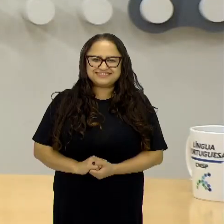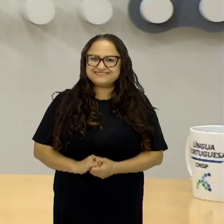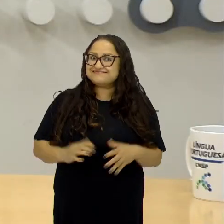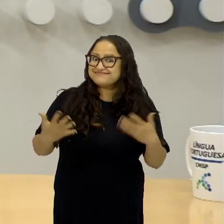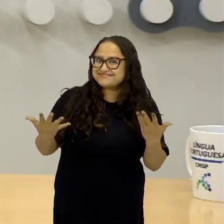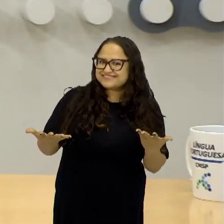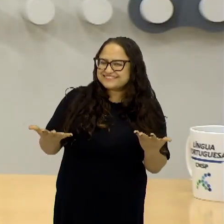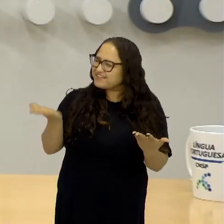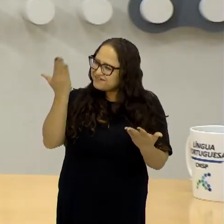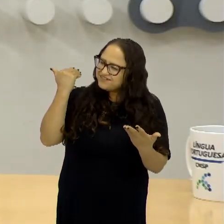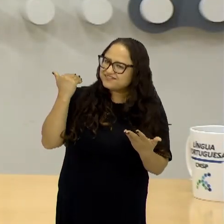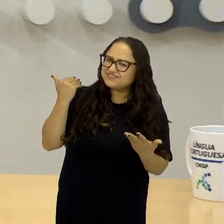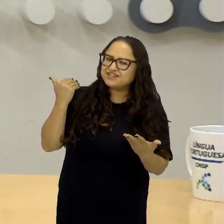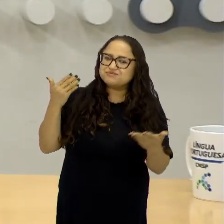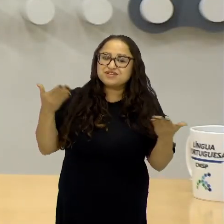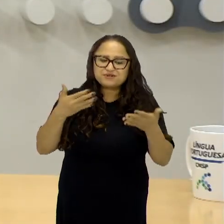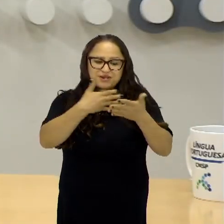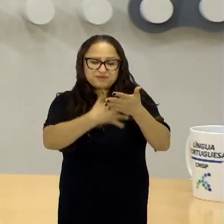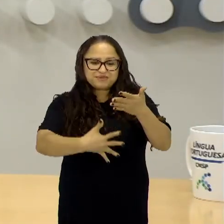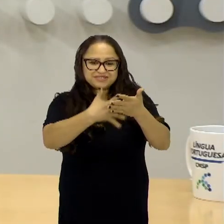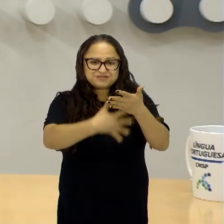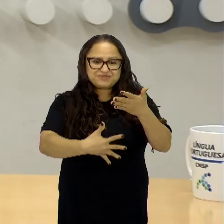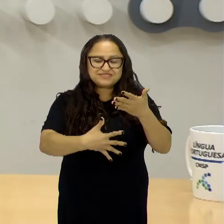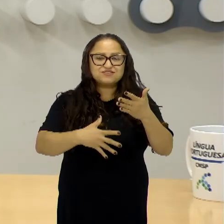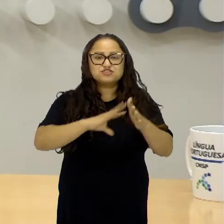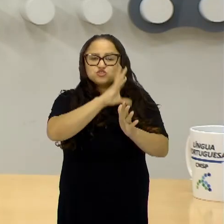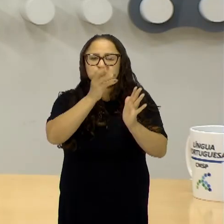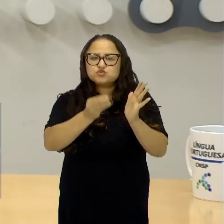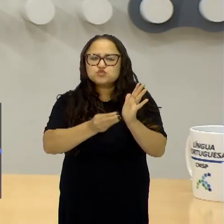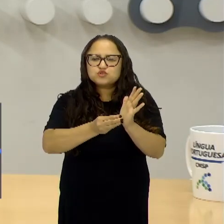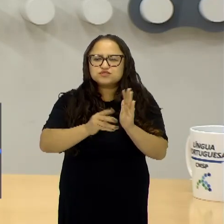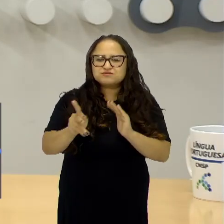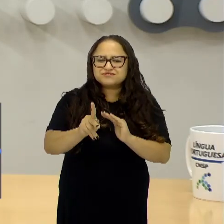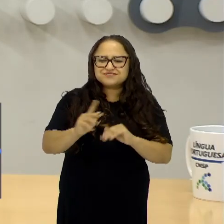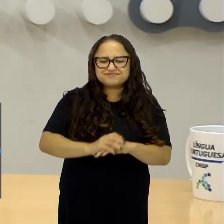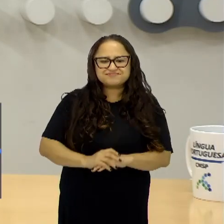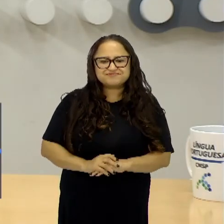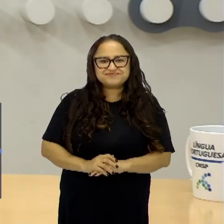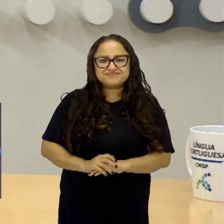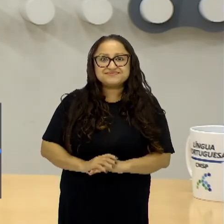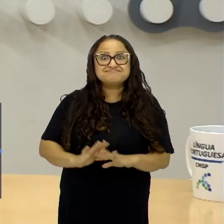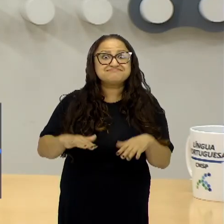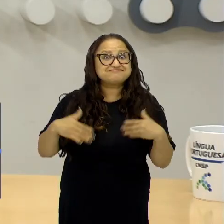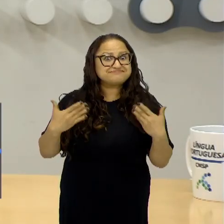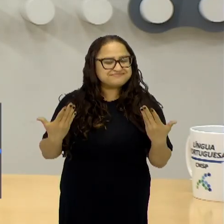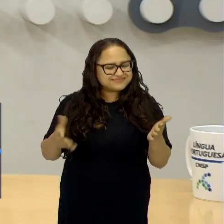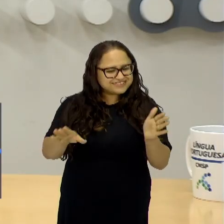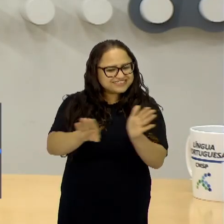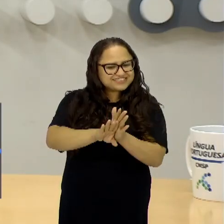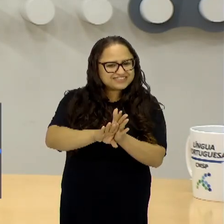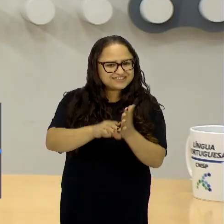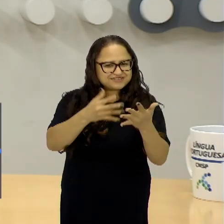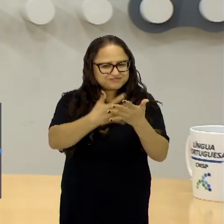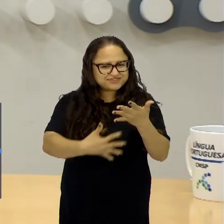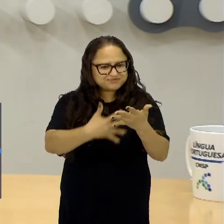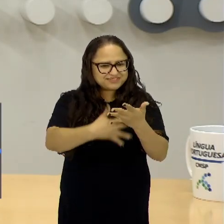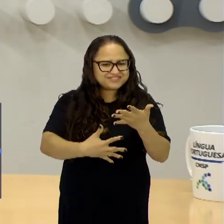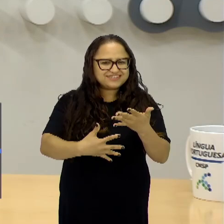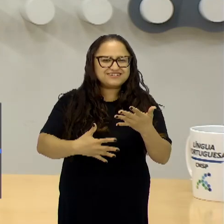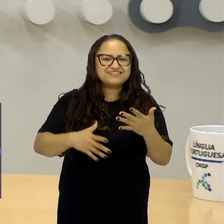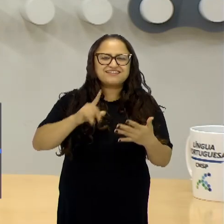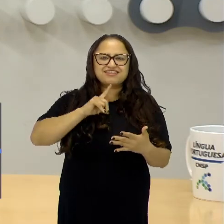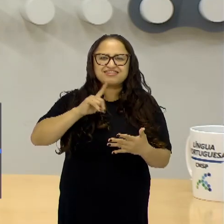Opa, vamos lá então com a participação, as participações. Olha só, chegando as participações, que o pessoal, como essa pergunta é um pouco